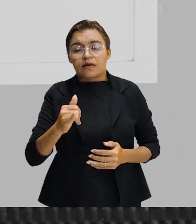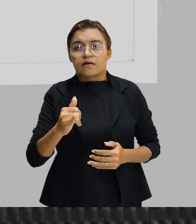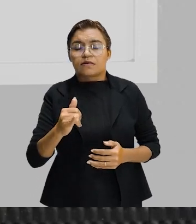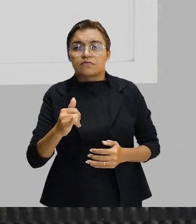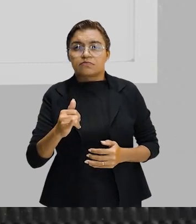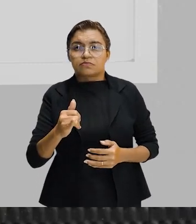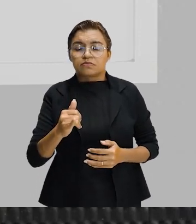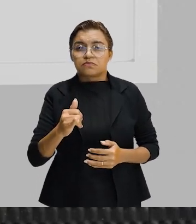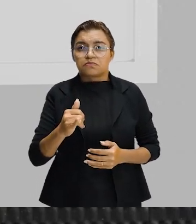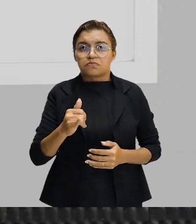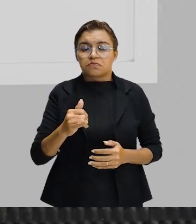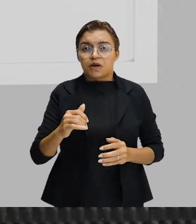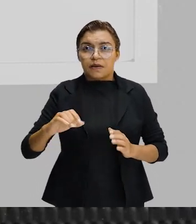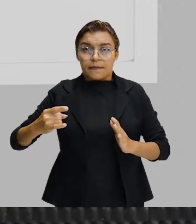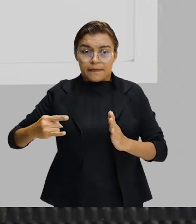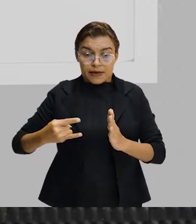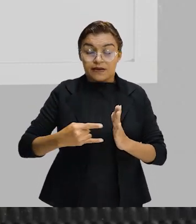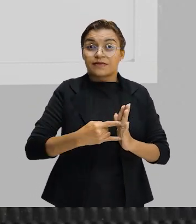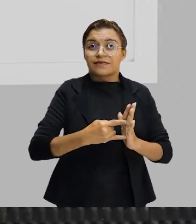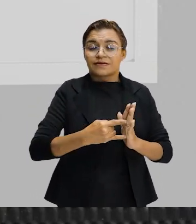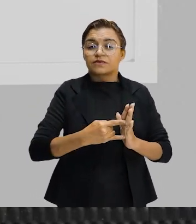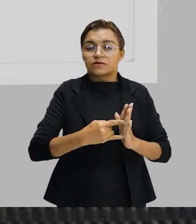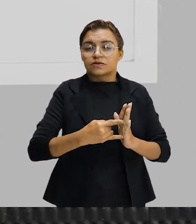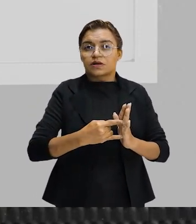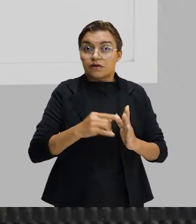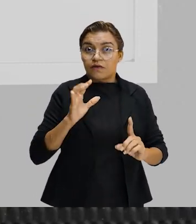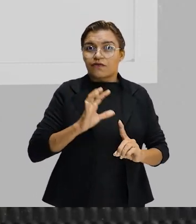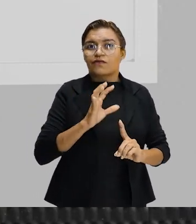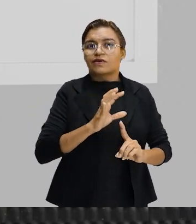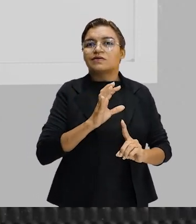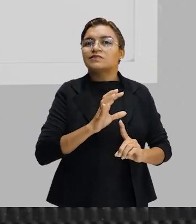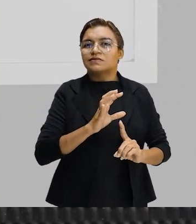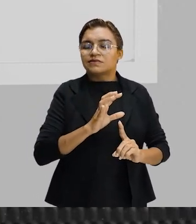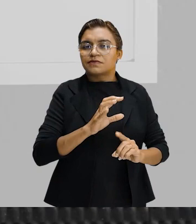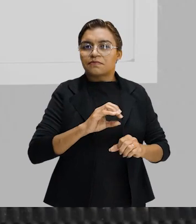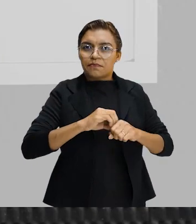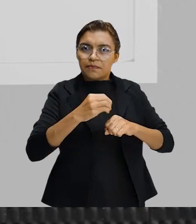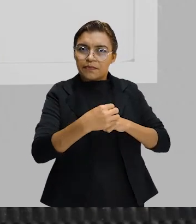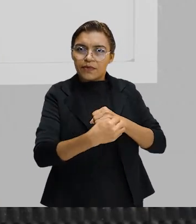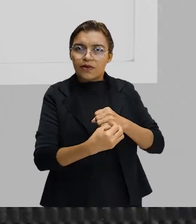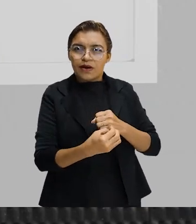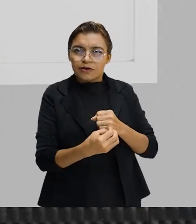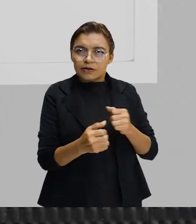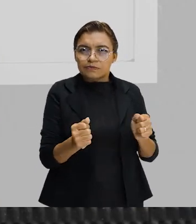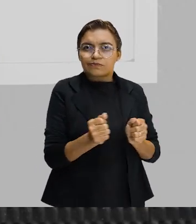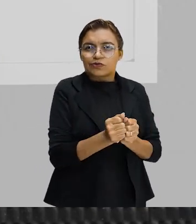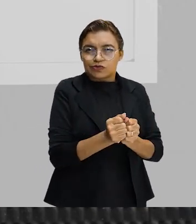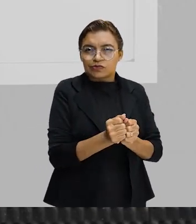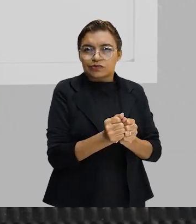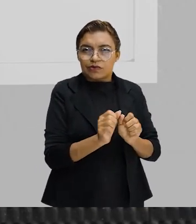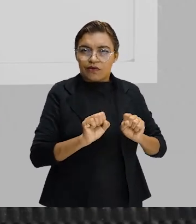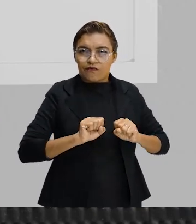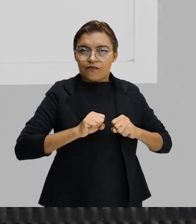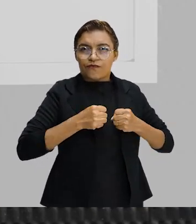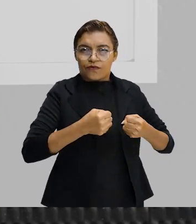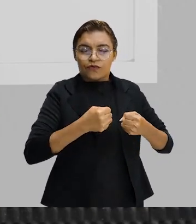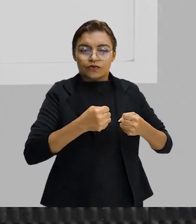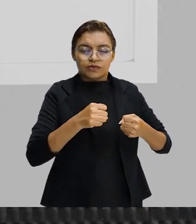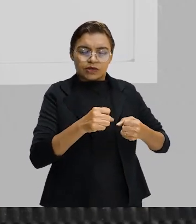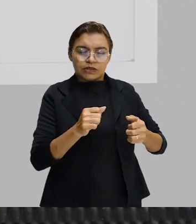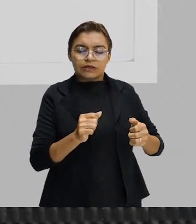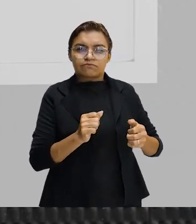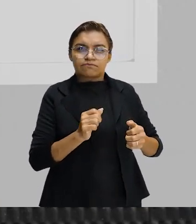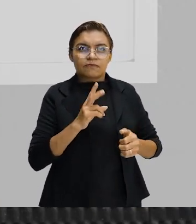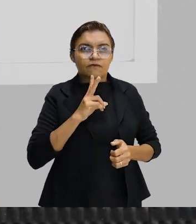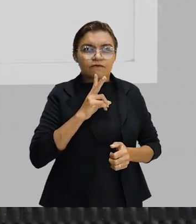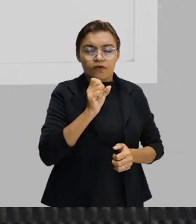que fazem com que essas moléculas elas fiquem muito próximas, certo? Então a força de coesão é tão intensa que elas